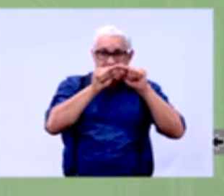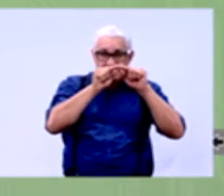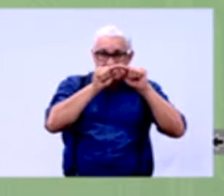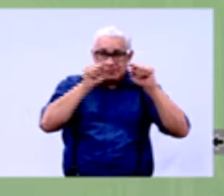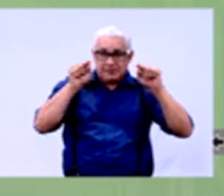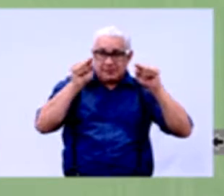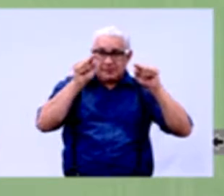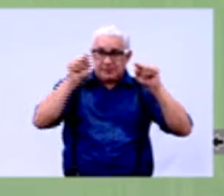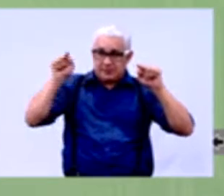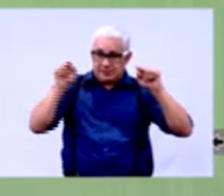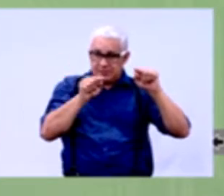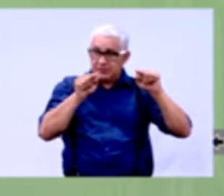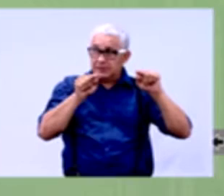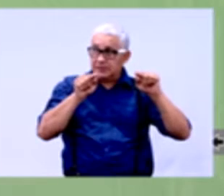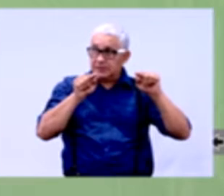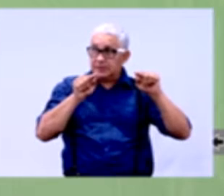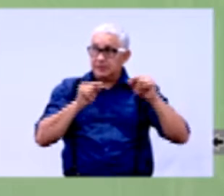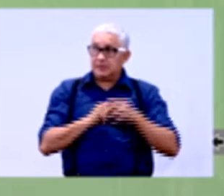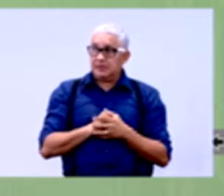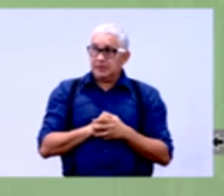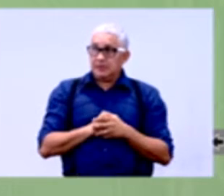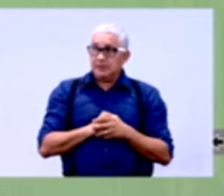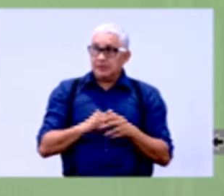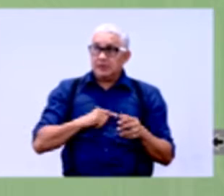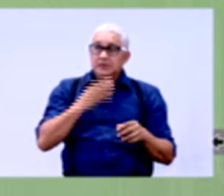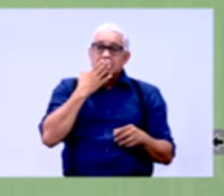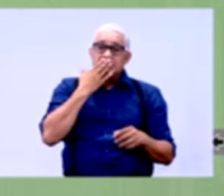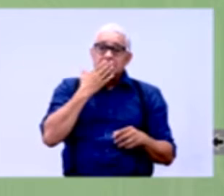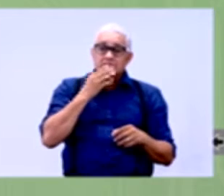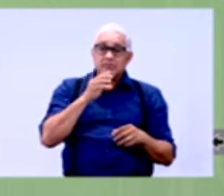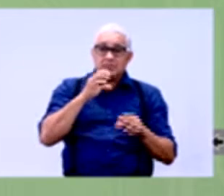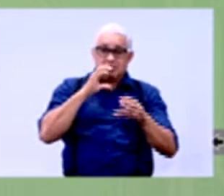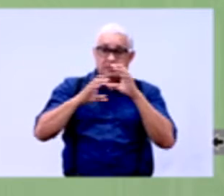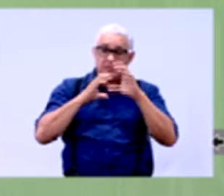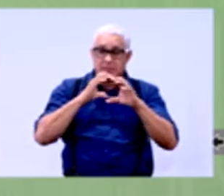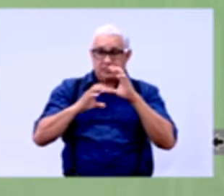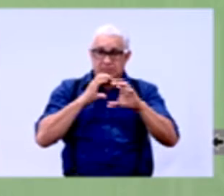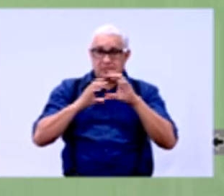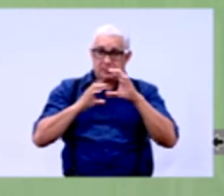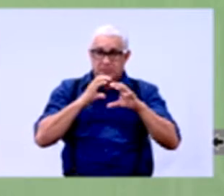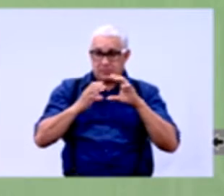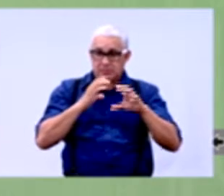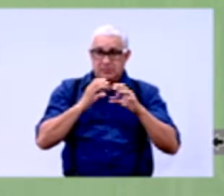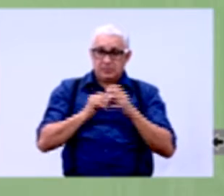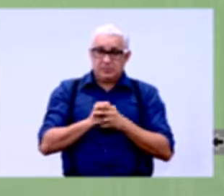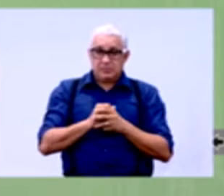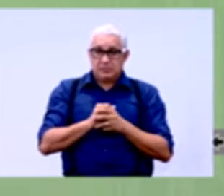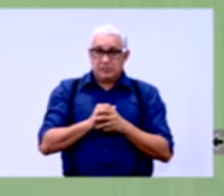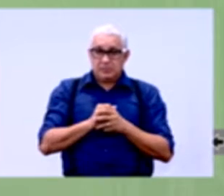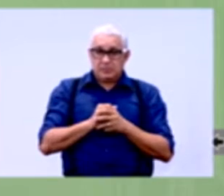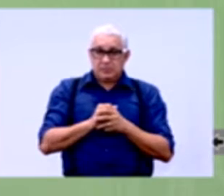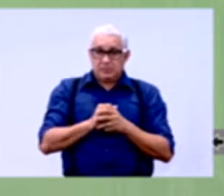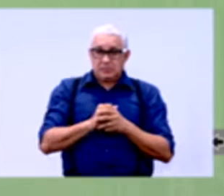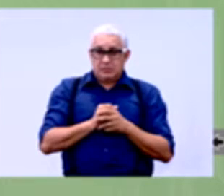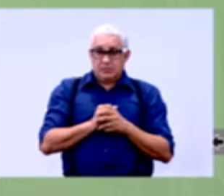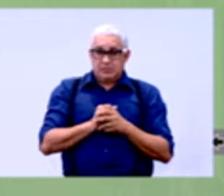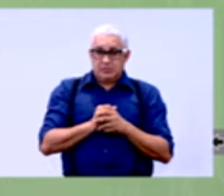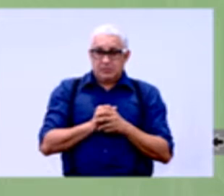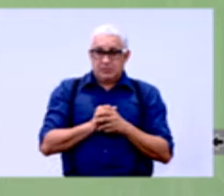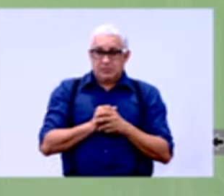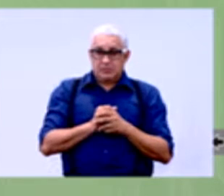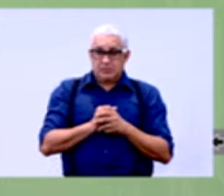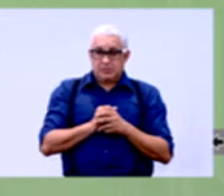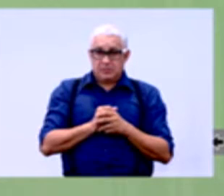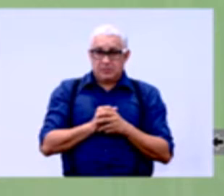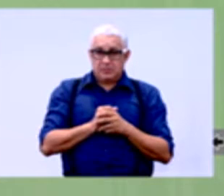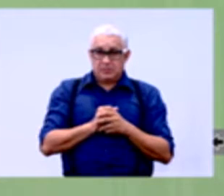que representam o tipo de comunicação que está sendo feita entre a